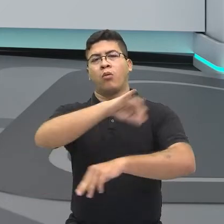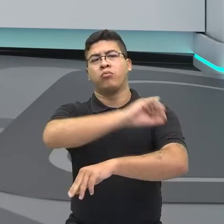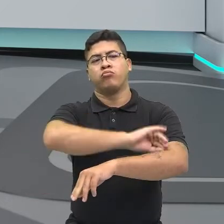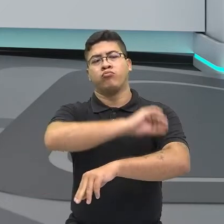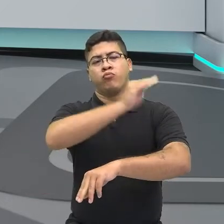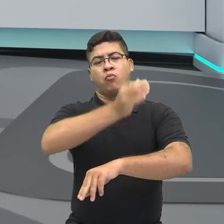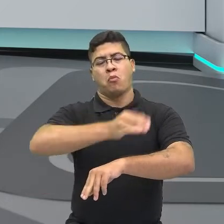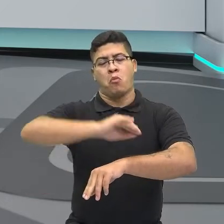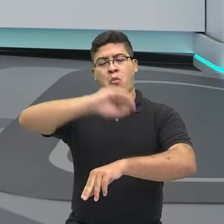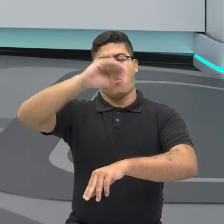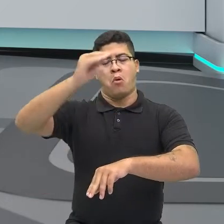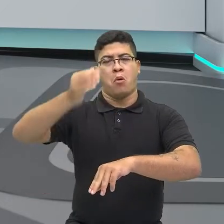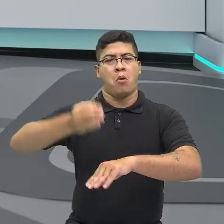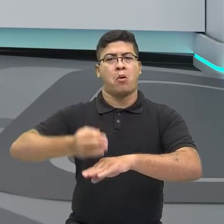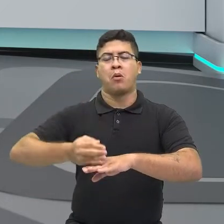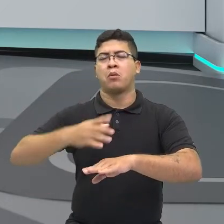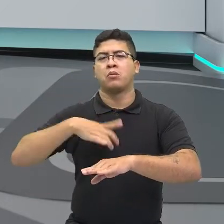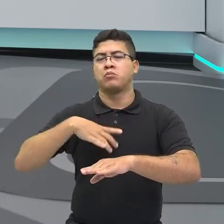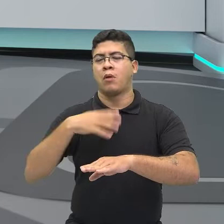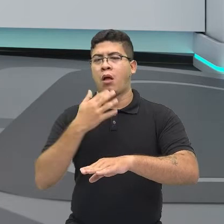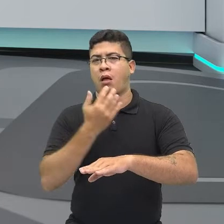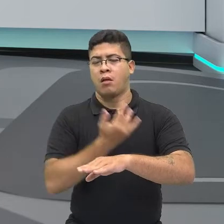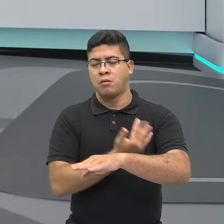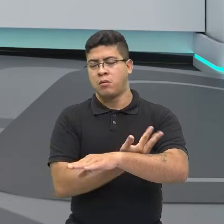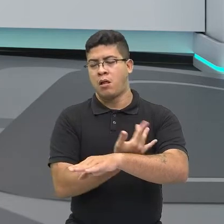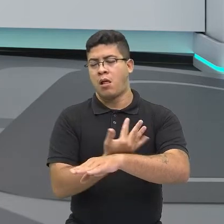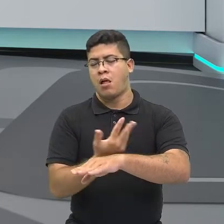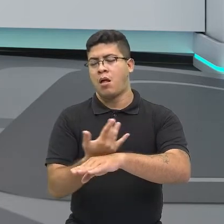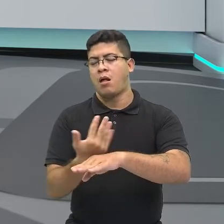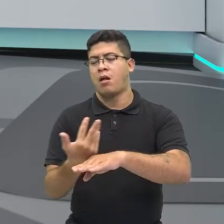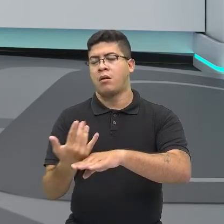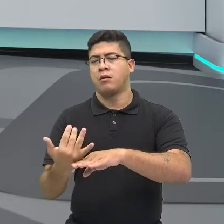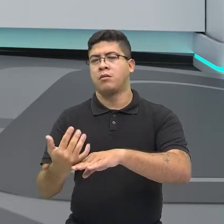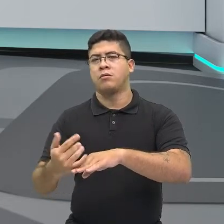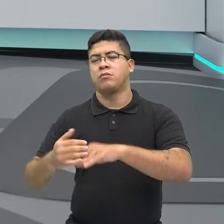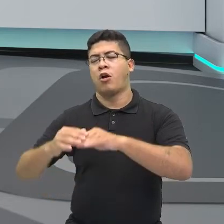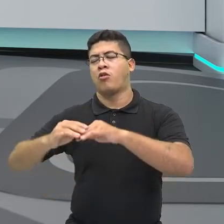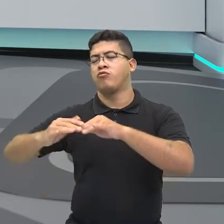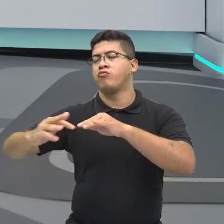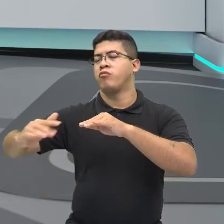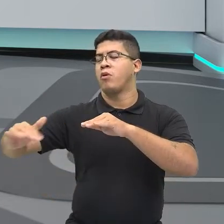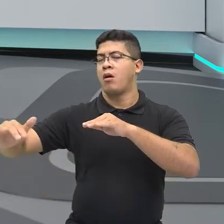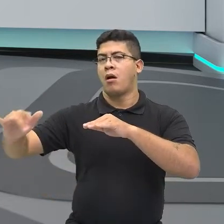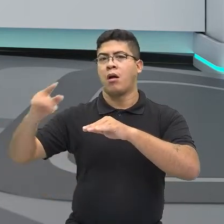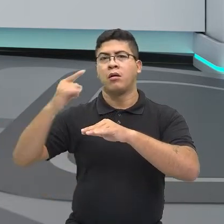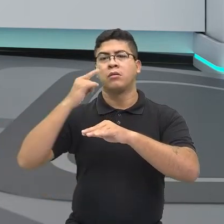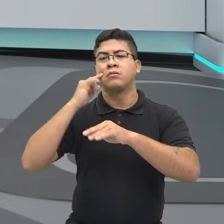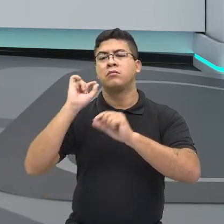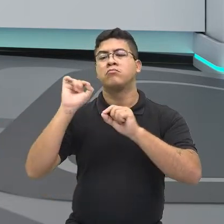montanha, uma relva verde, né, um local verde no infinito.